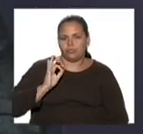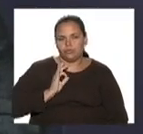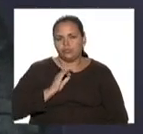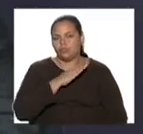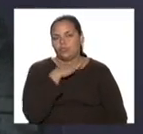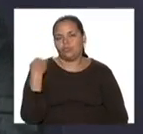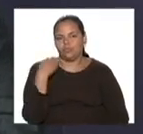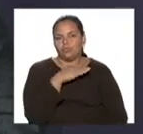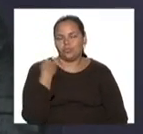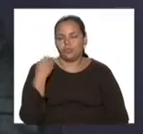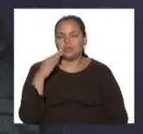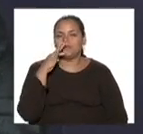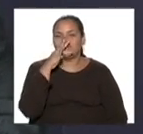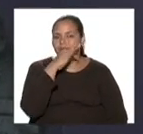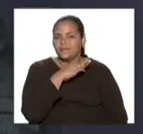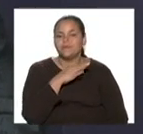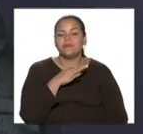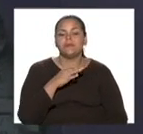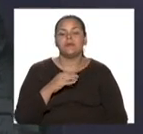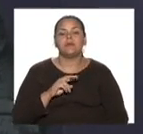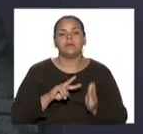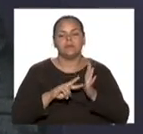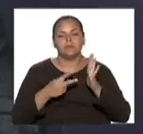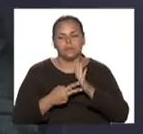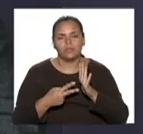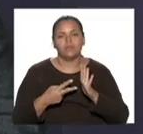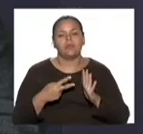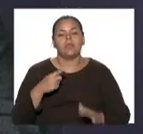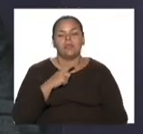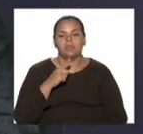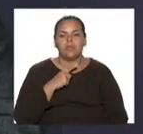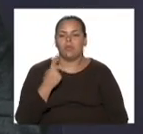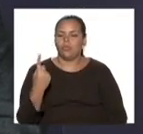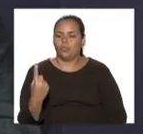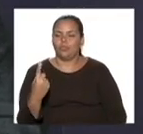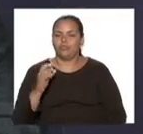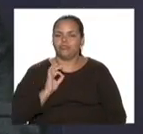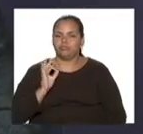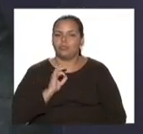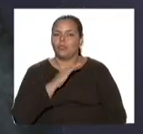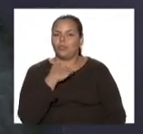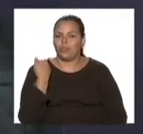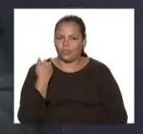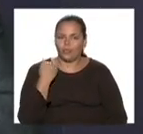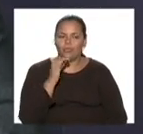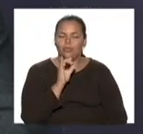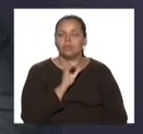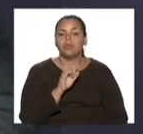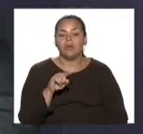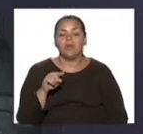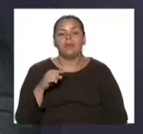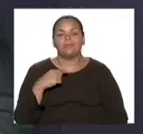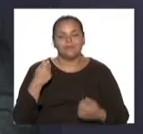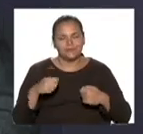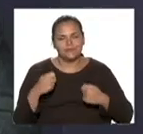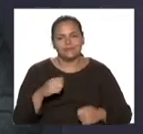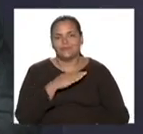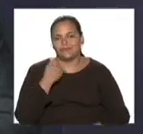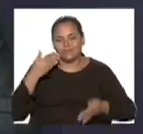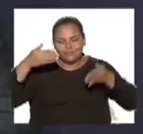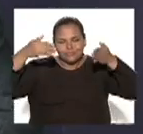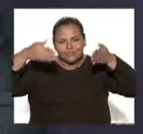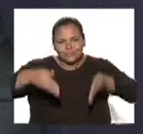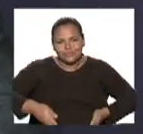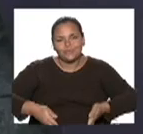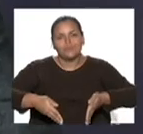significa que os comandos dia sim, dia não, tem um policial morto, tem que fazer o